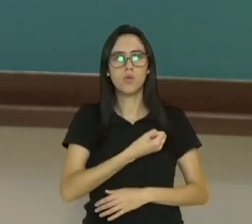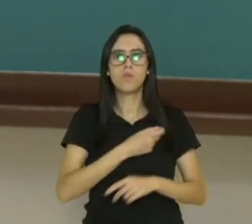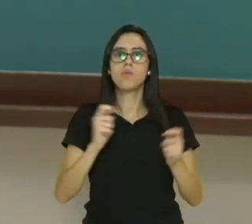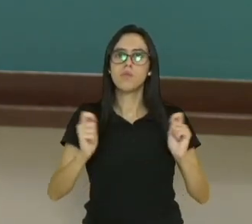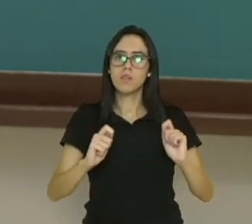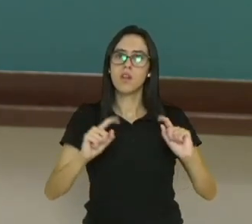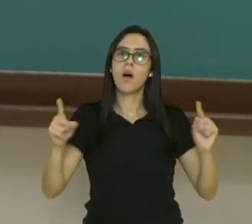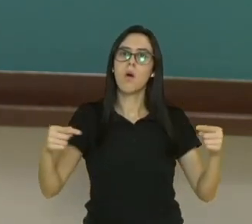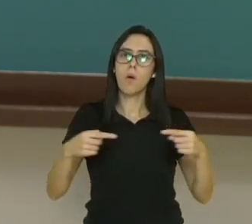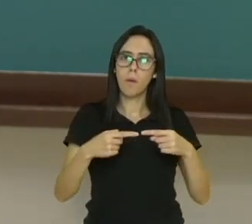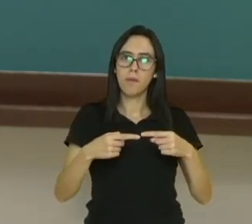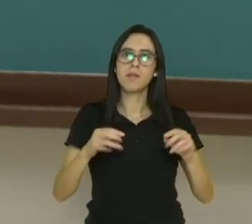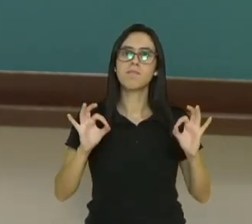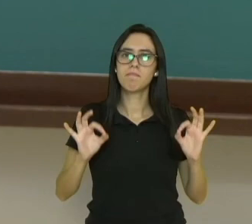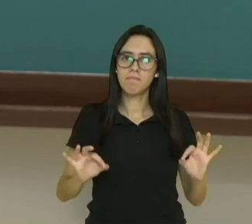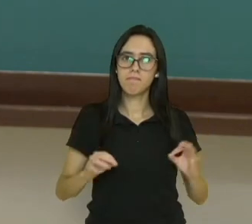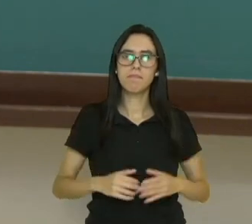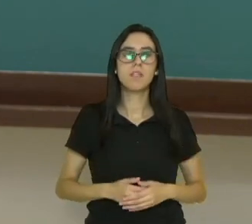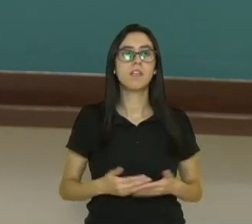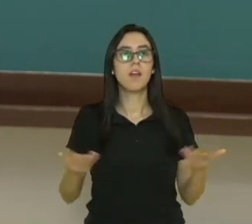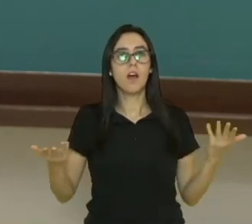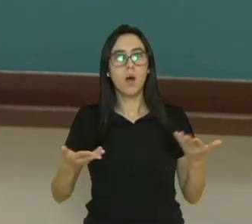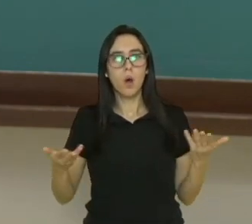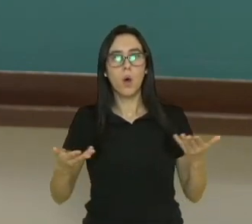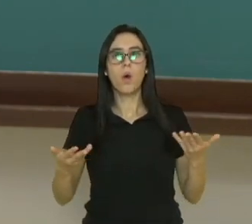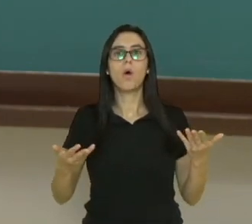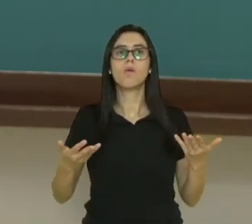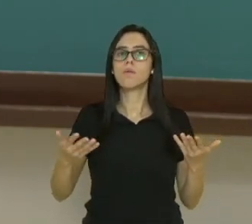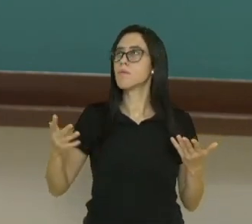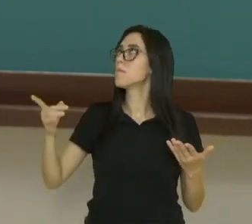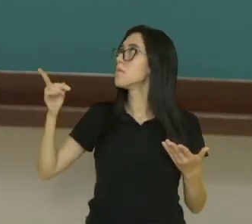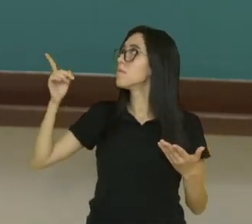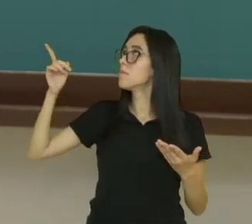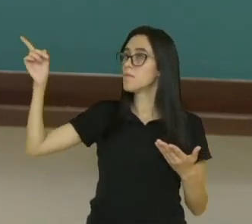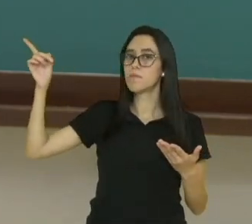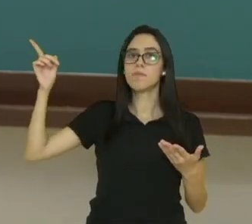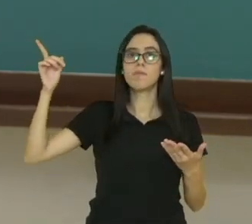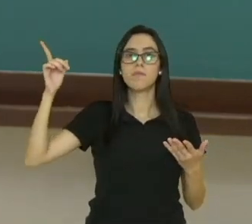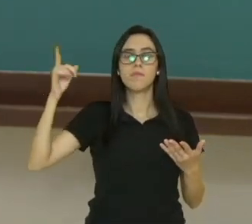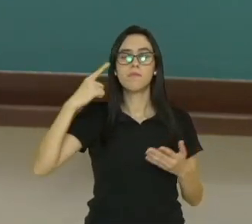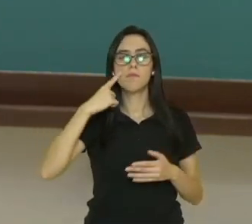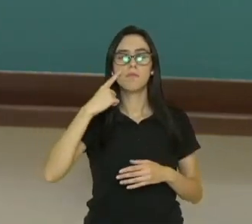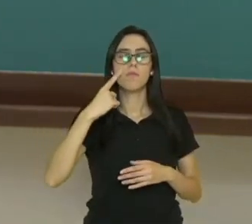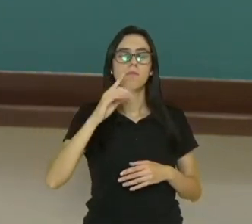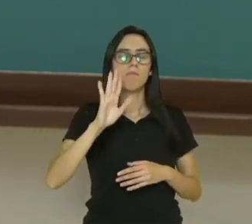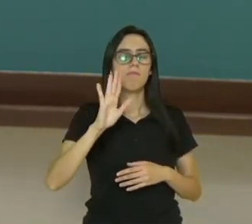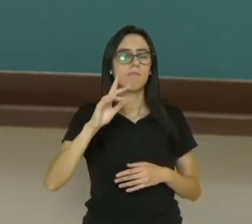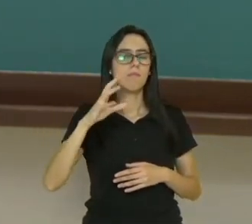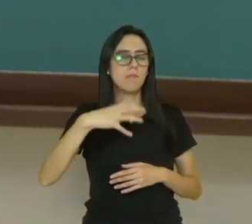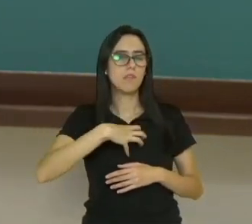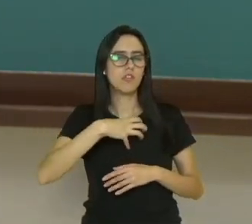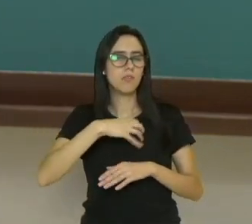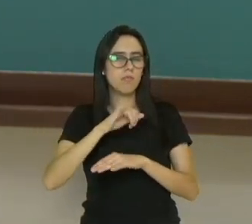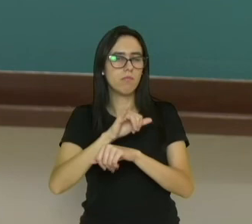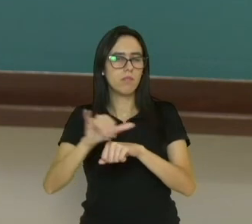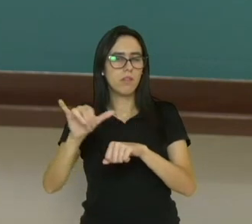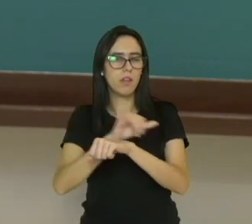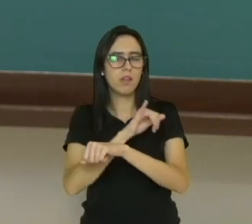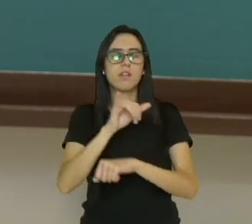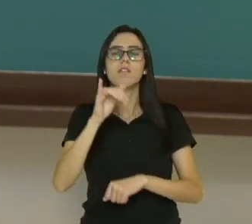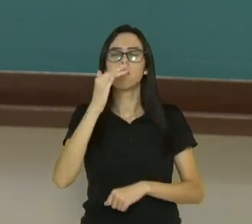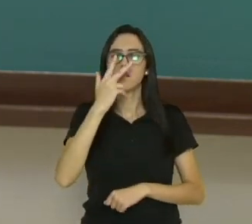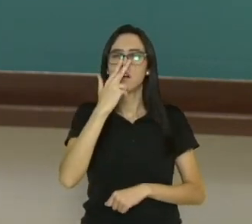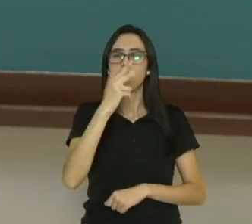4 é o número 20. Venho para cá e escrevo aqui embaixo. Agora, gente, tem uma maneira que provavelmente vocês aprenderam com